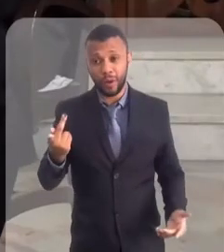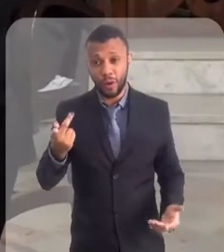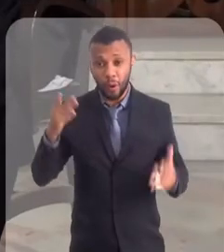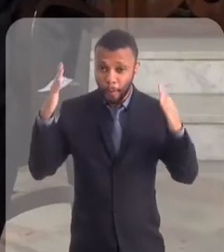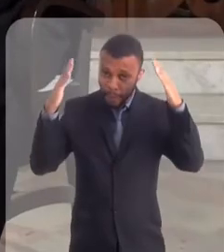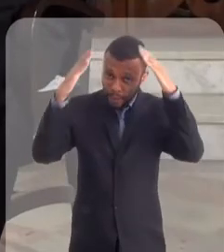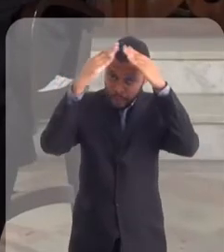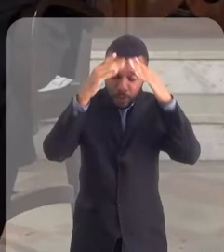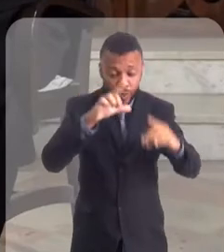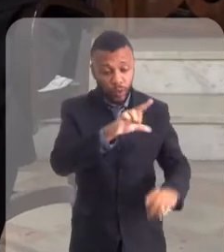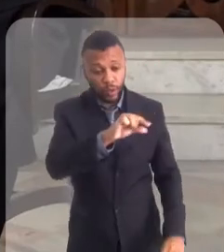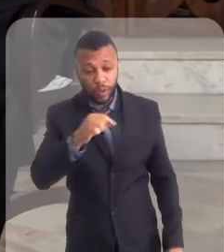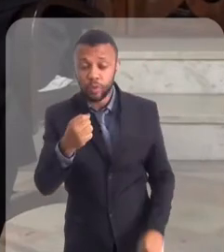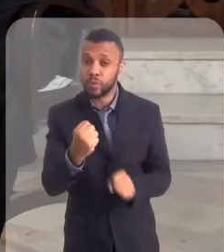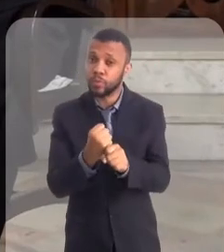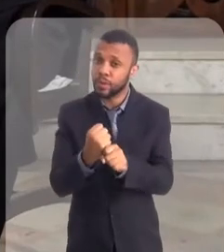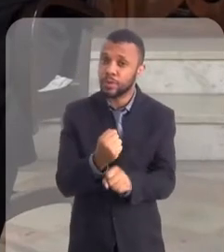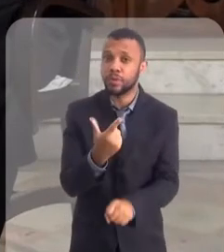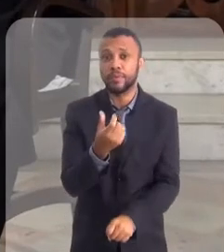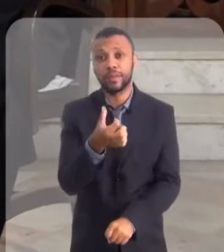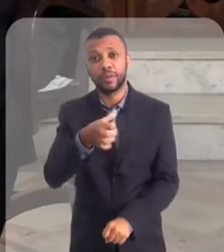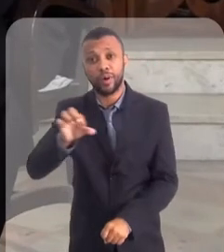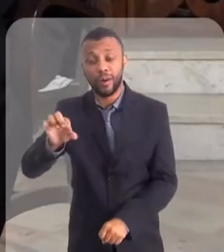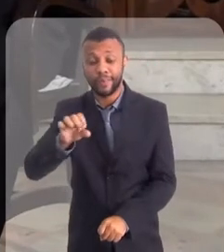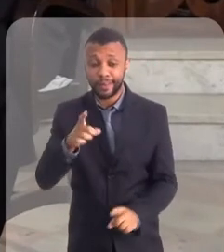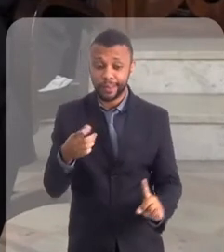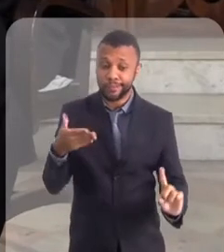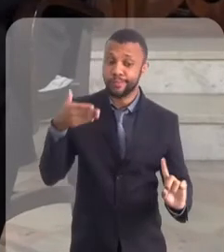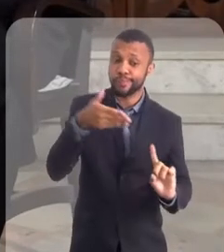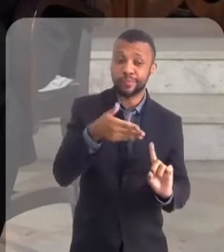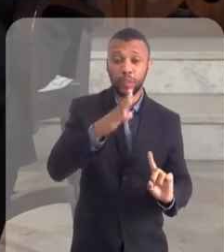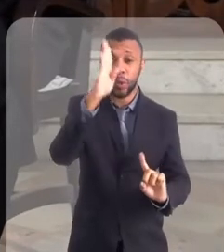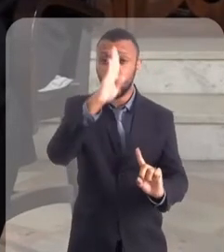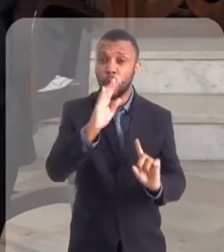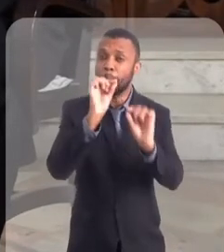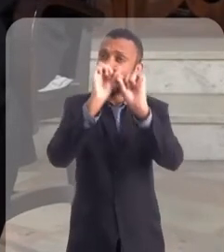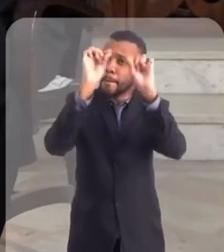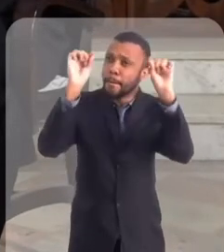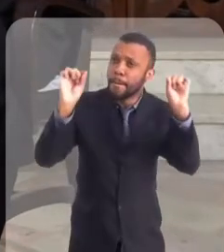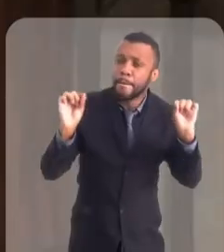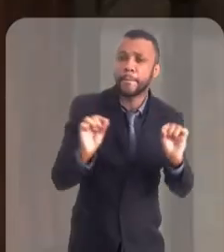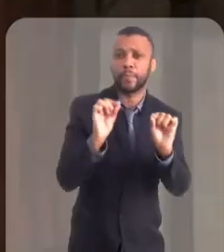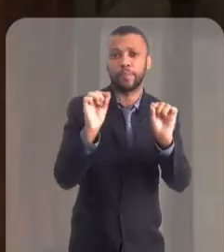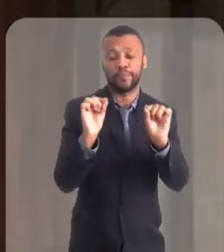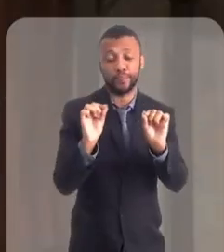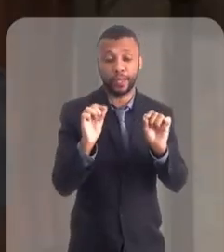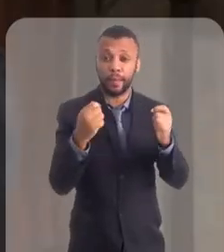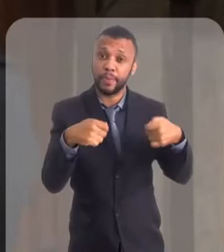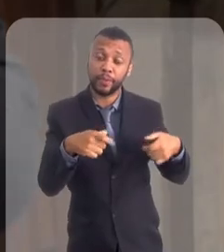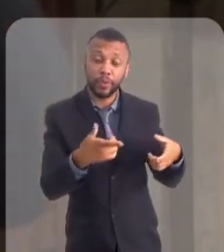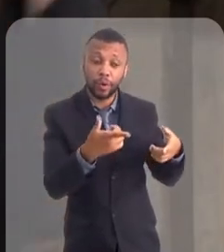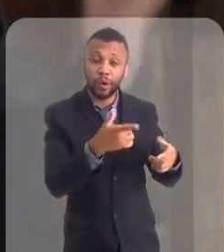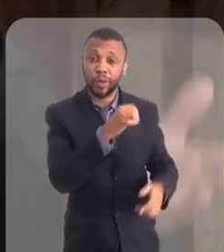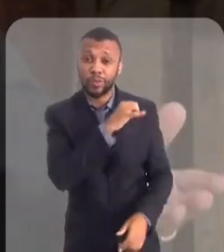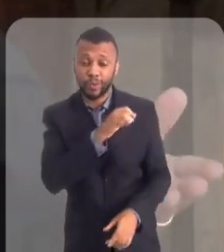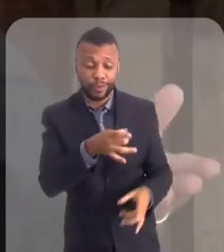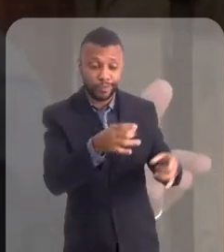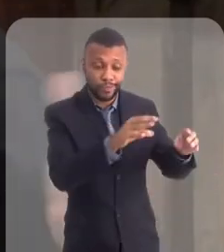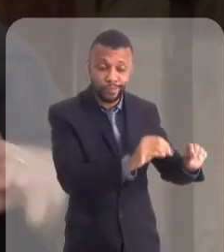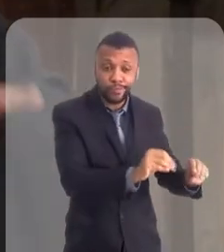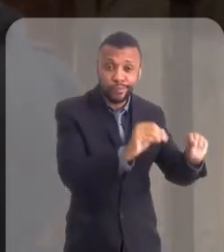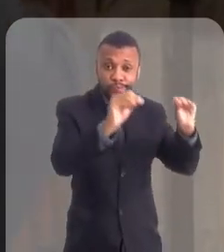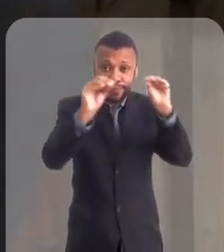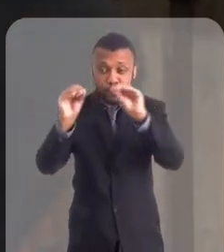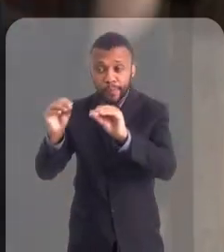Brasil. O Papa Francisco o elegeu em 2019, hoje ele é o bispo em todo o Brasil. Quando ele teve que sair do Rio para ir para a catedral em São